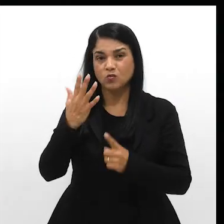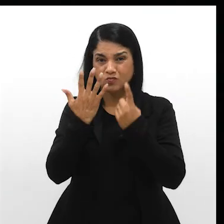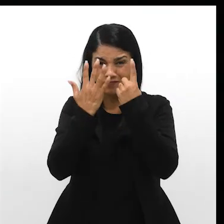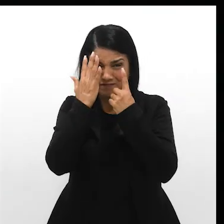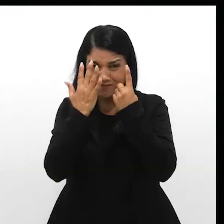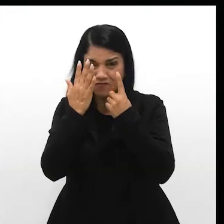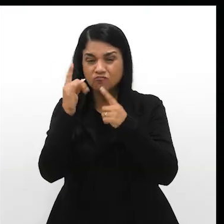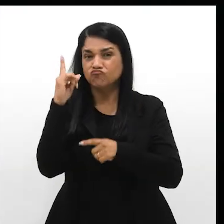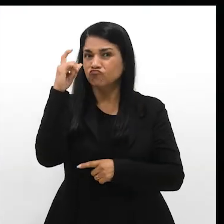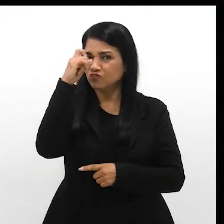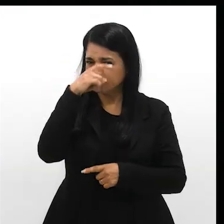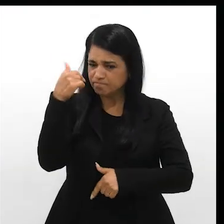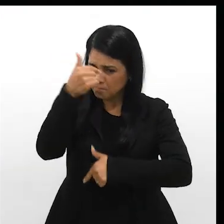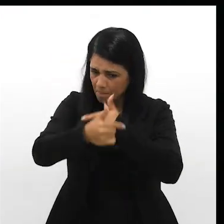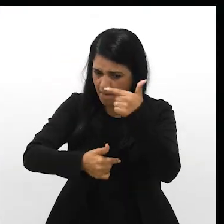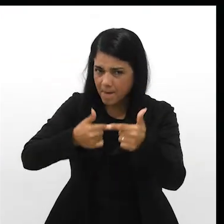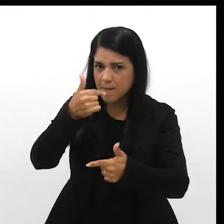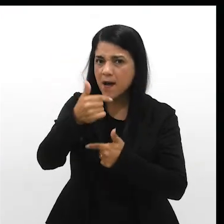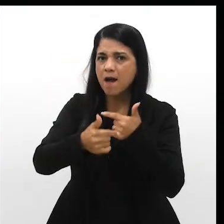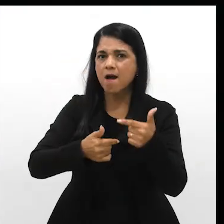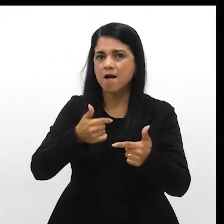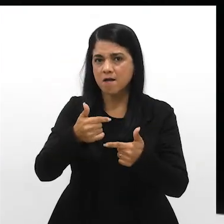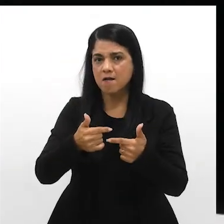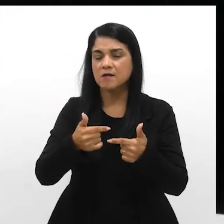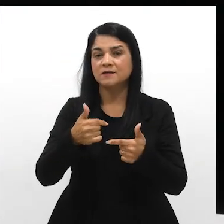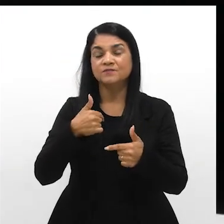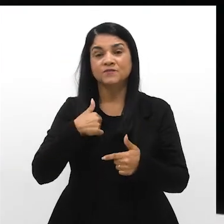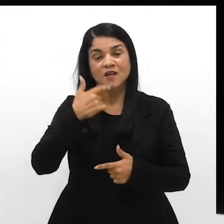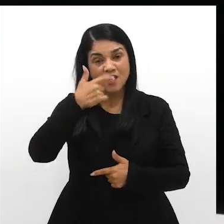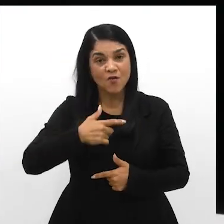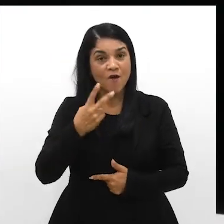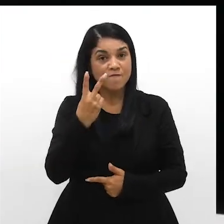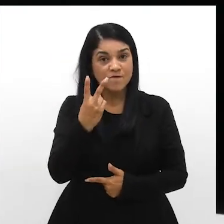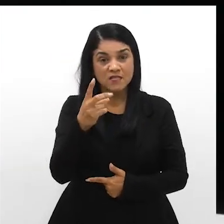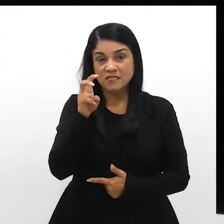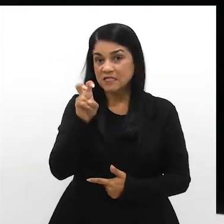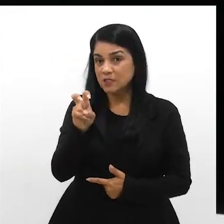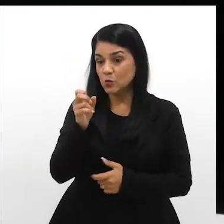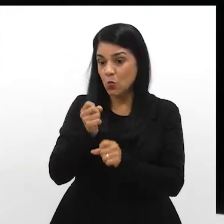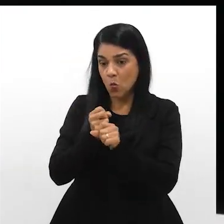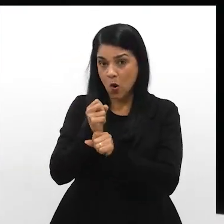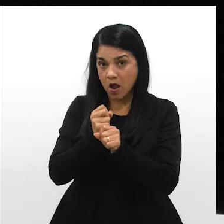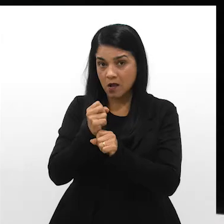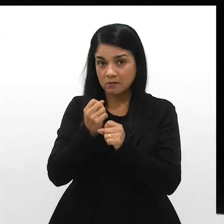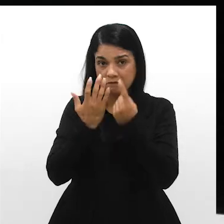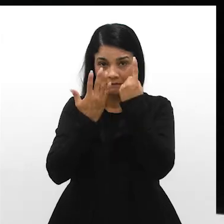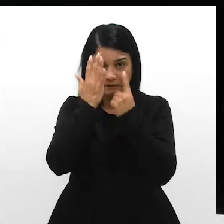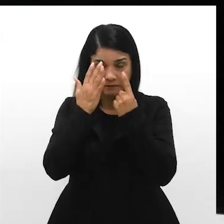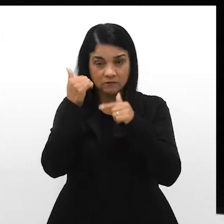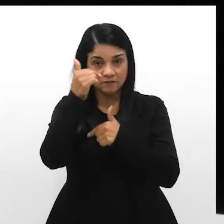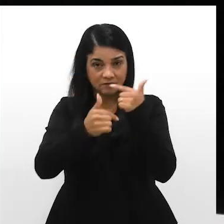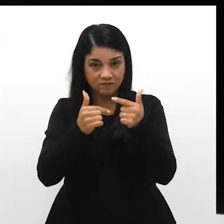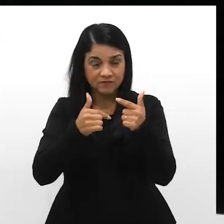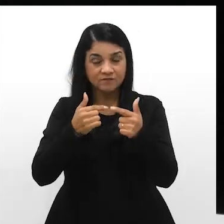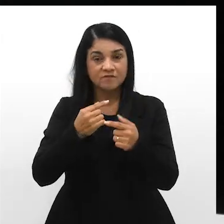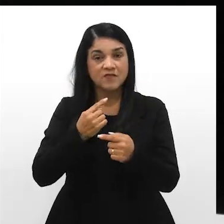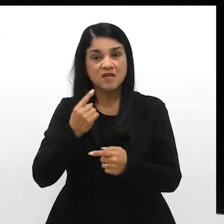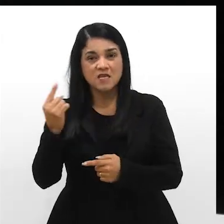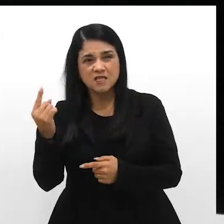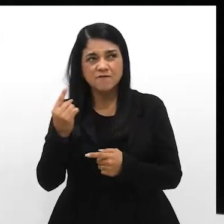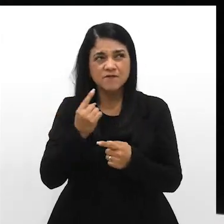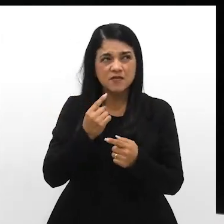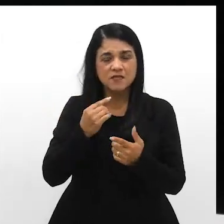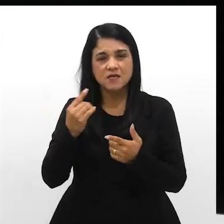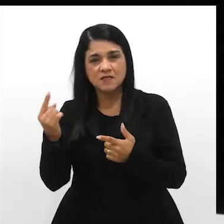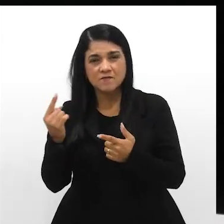é uma missão muito árdua, né? eu já estou há 25 anos, né, no carnaval. Entre idas